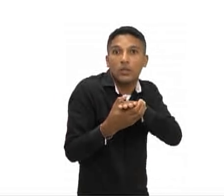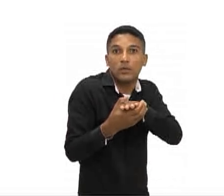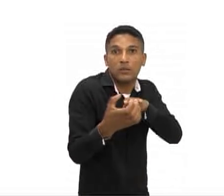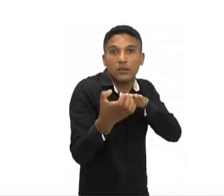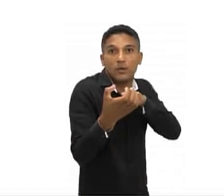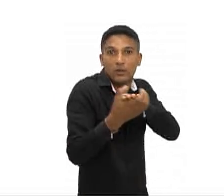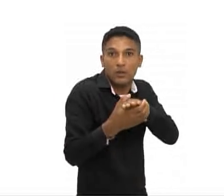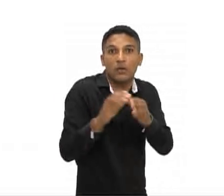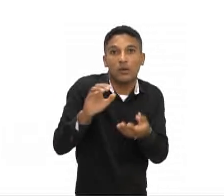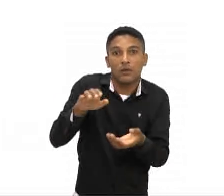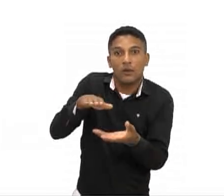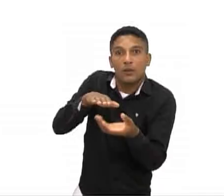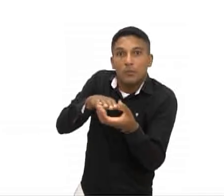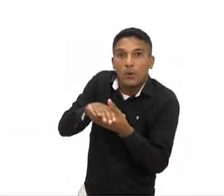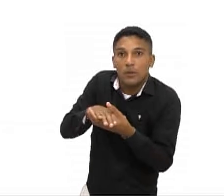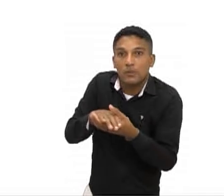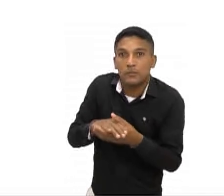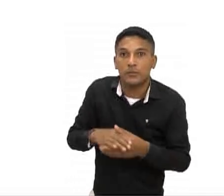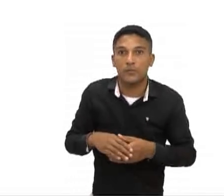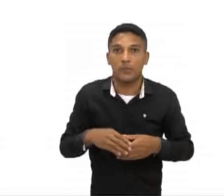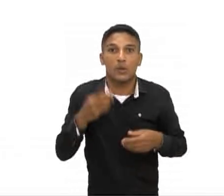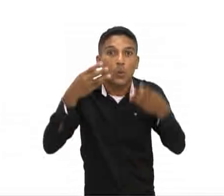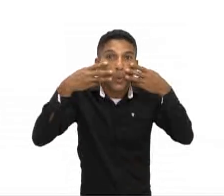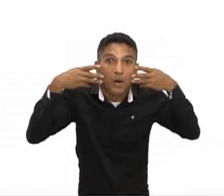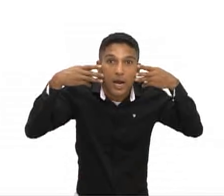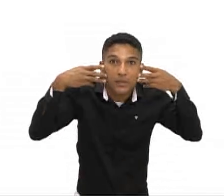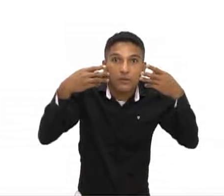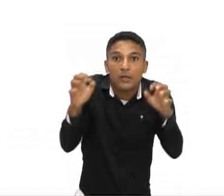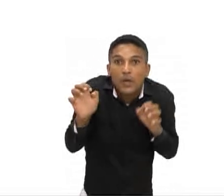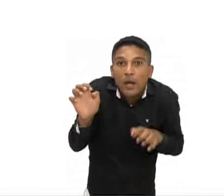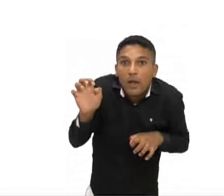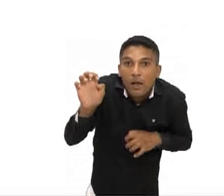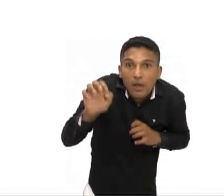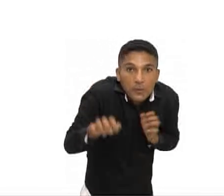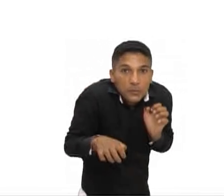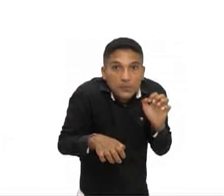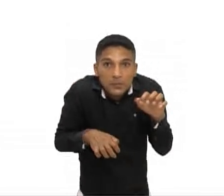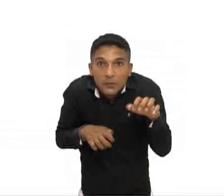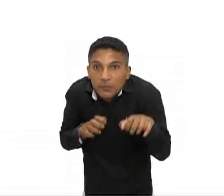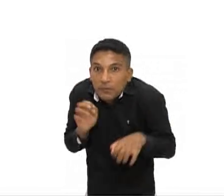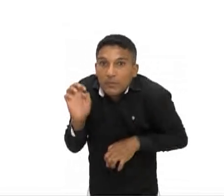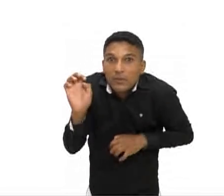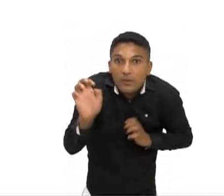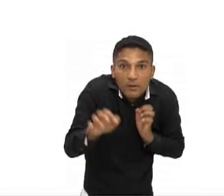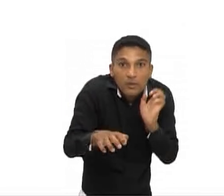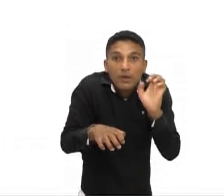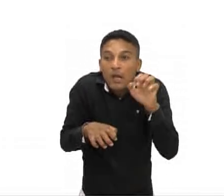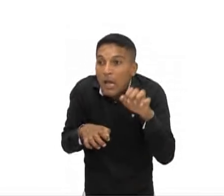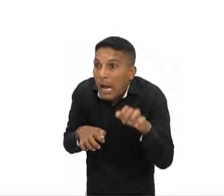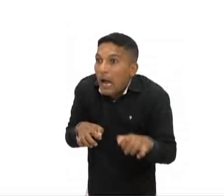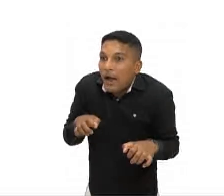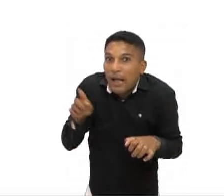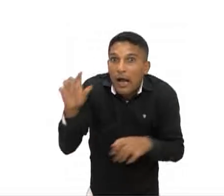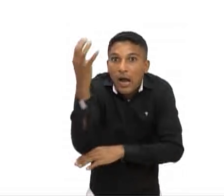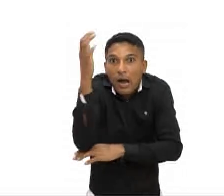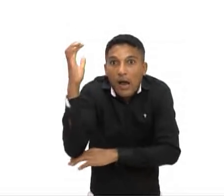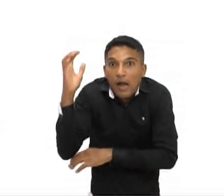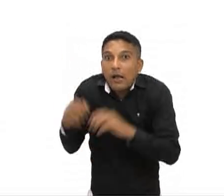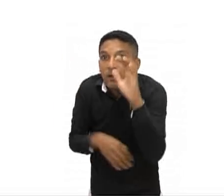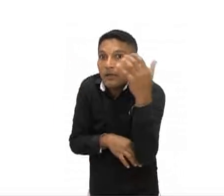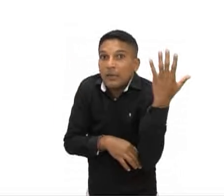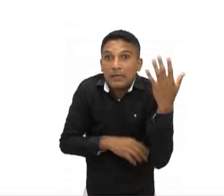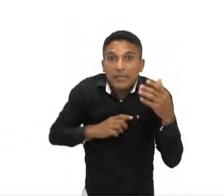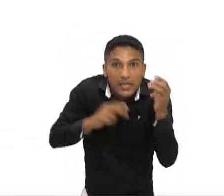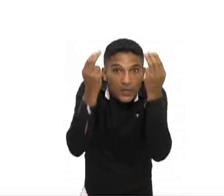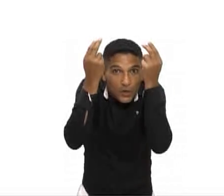partir. O gato dirigiu-se a uma mata na qual sabia que viviam coelhos de carne deliciosa, mas